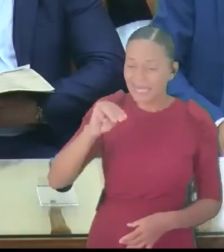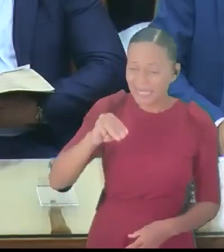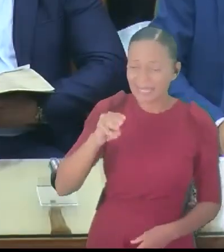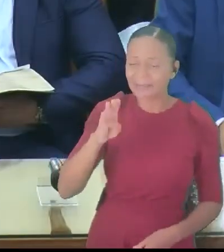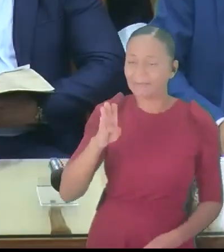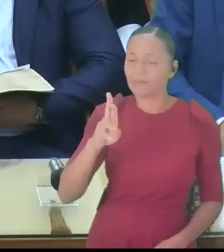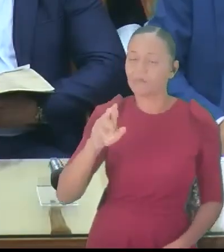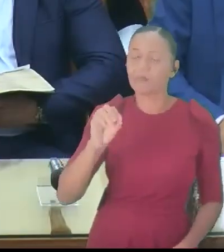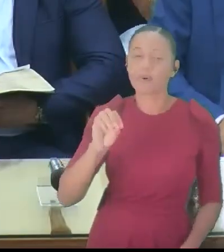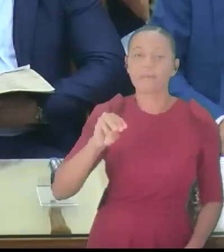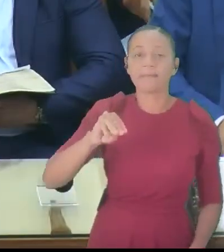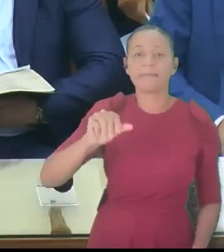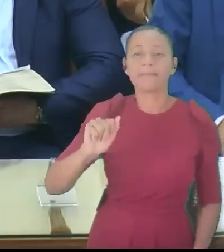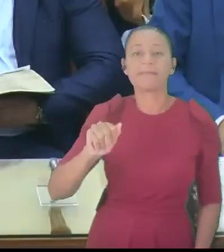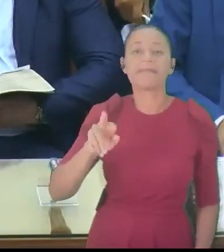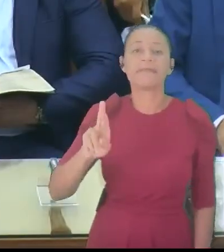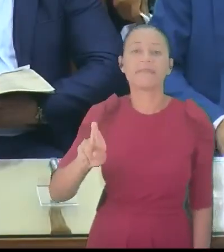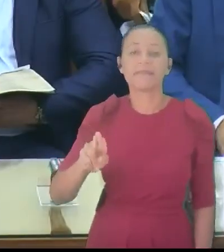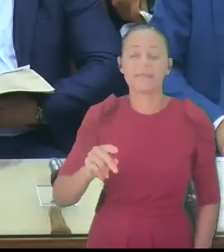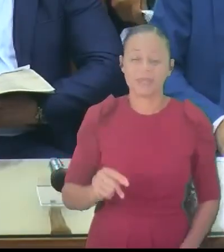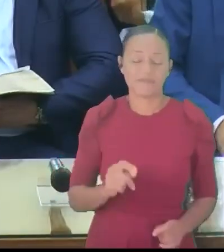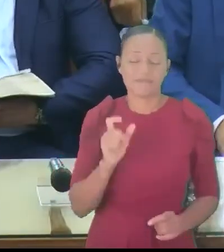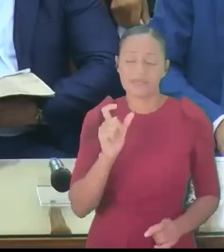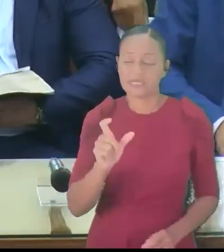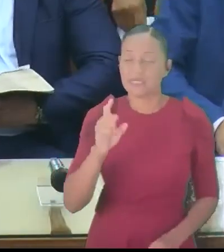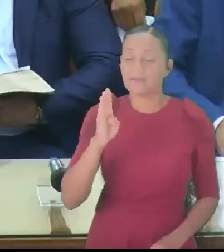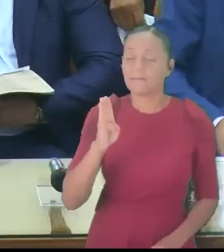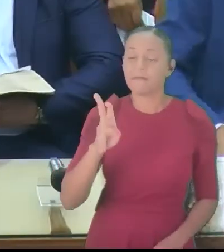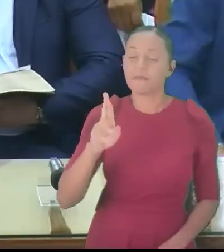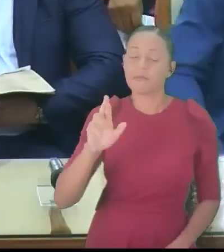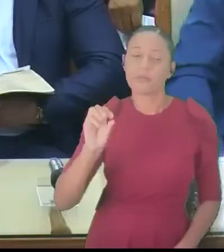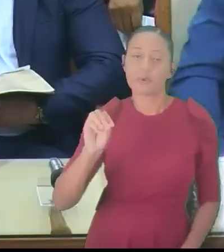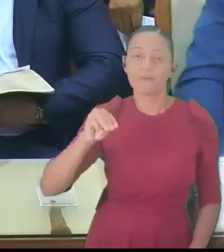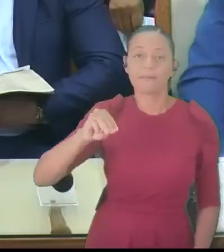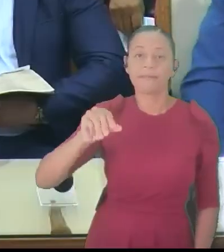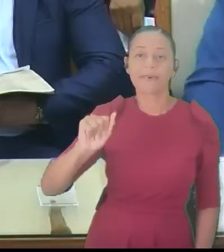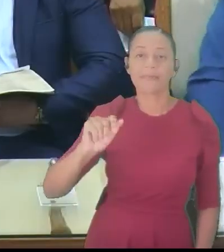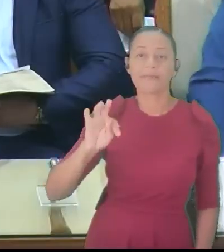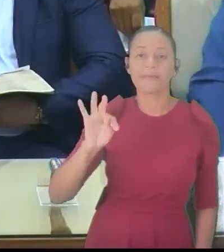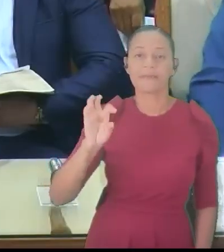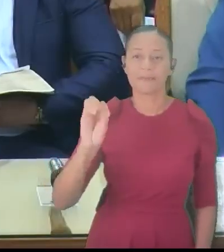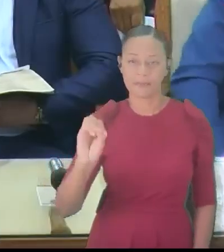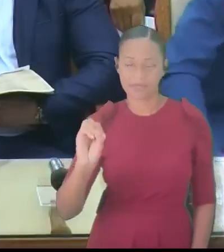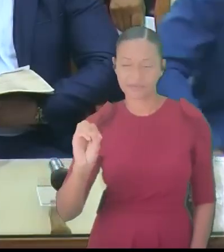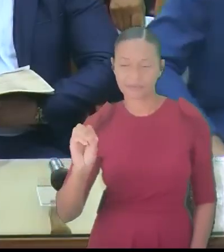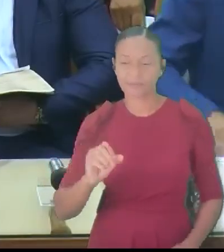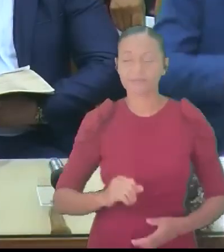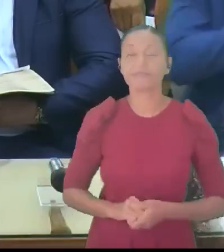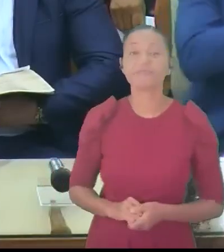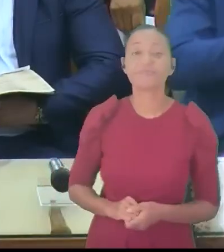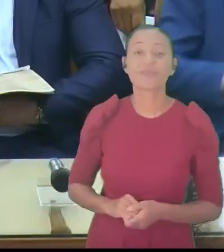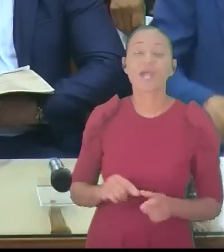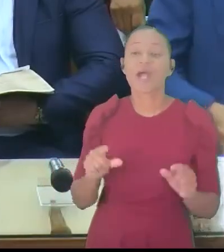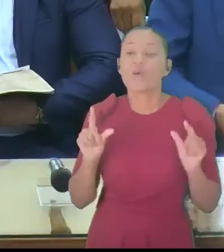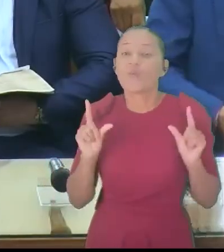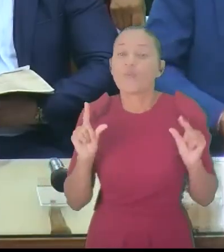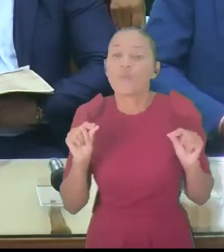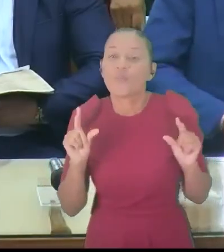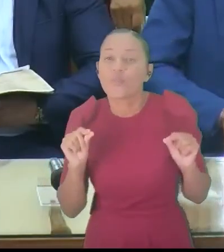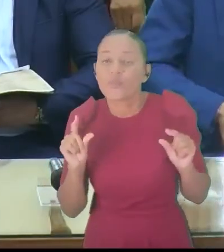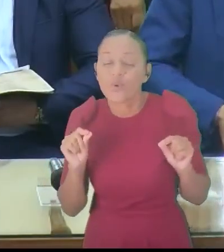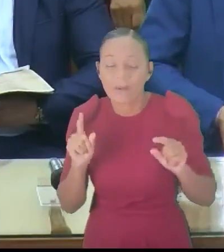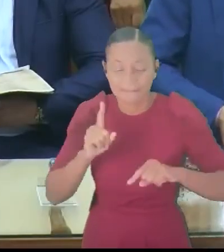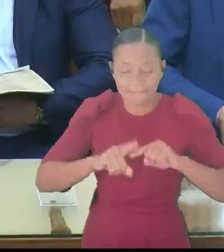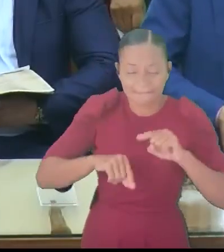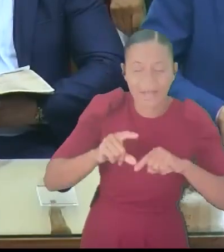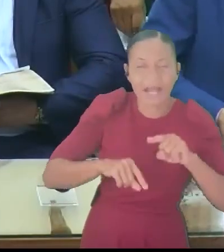A palavra embromar vem de bromato. E o que é bromato? Bromato é um produto